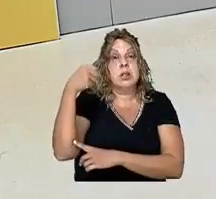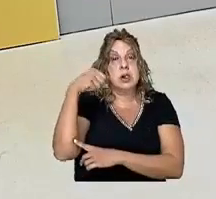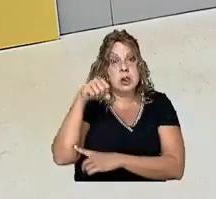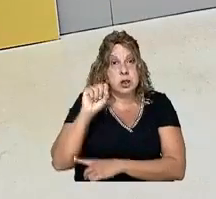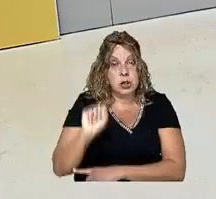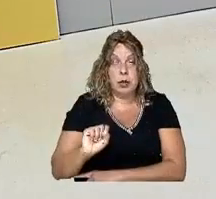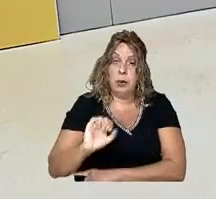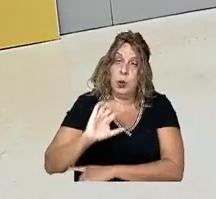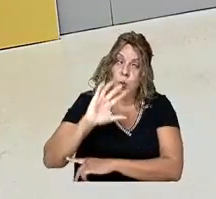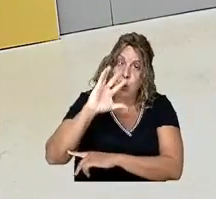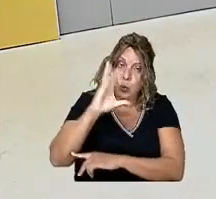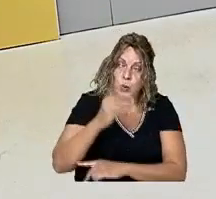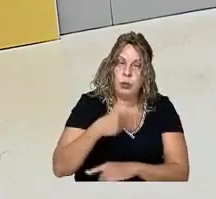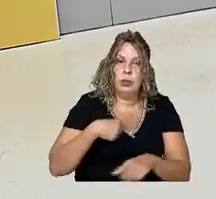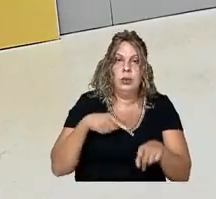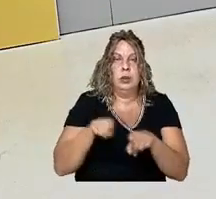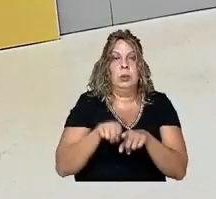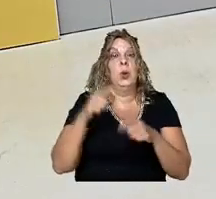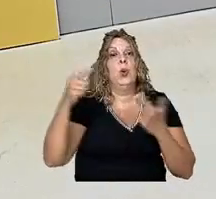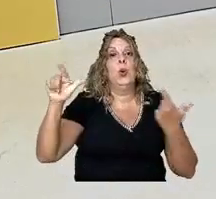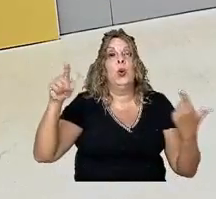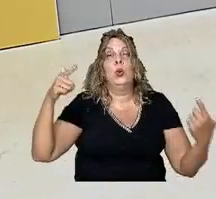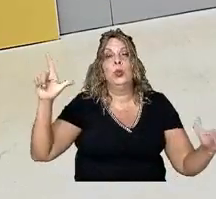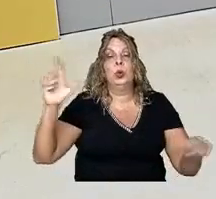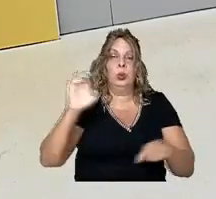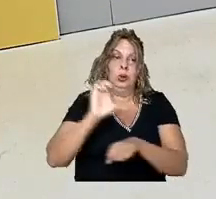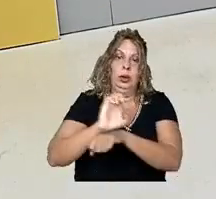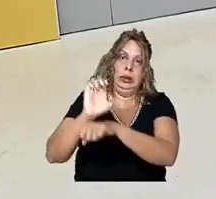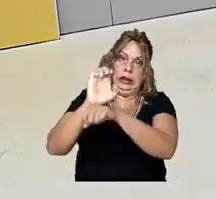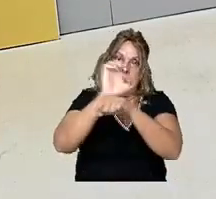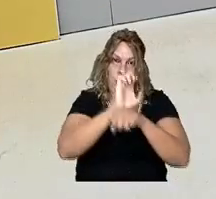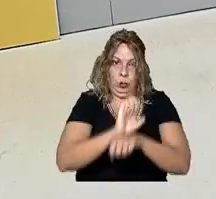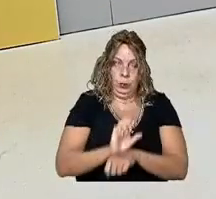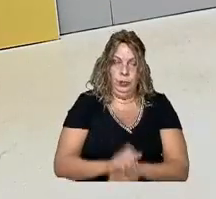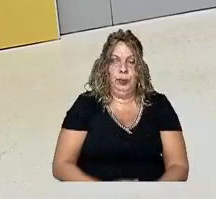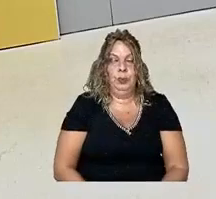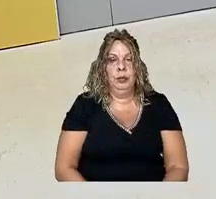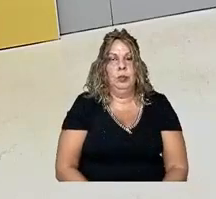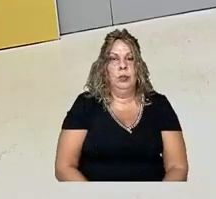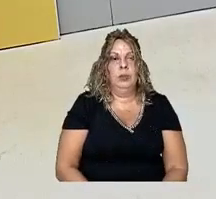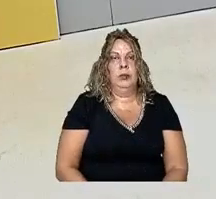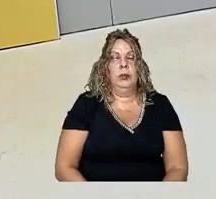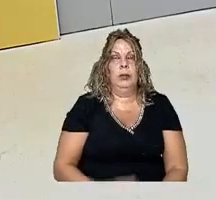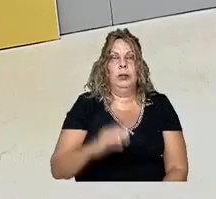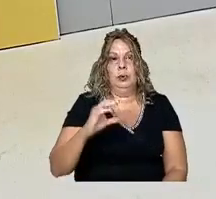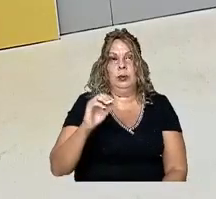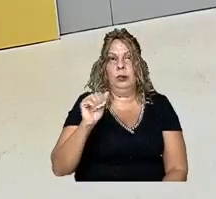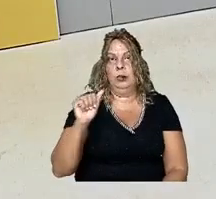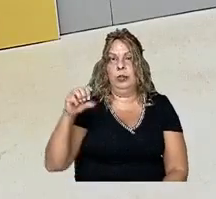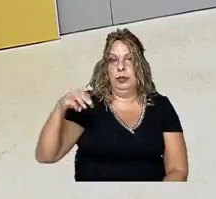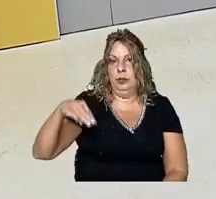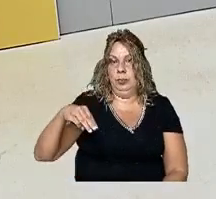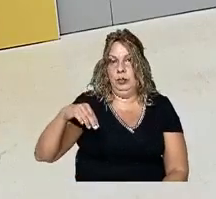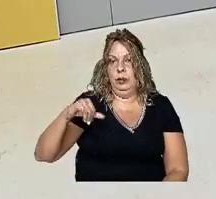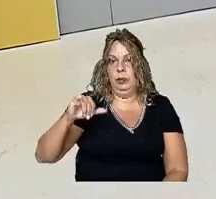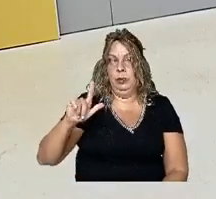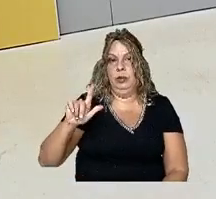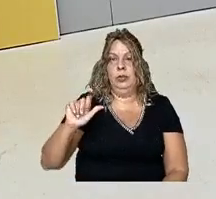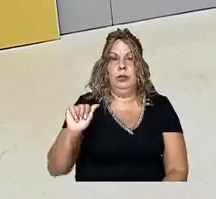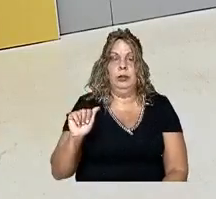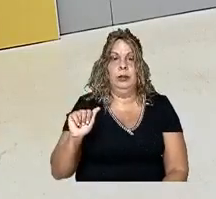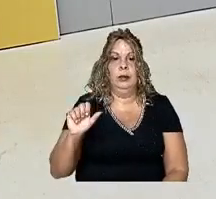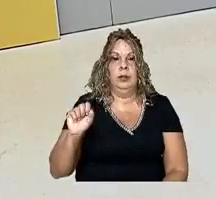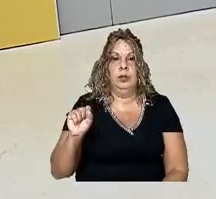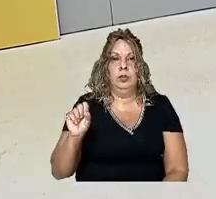fronteira, onde chegamos através da TV e do rádio. É isso aí, a Camila Stephanie já